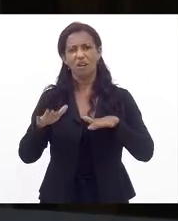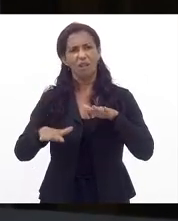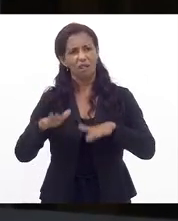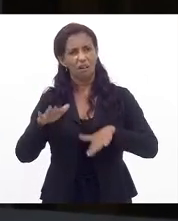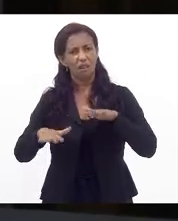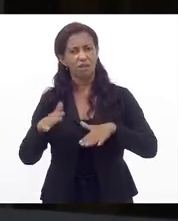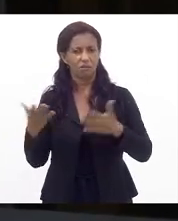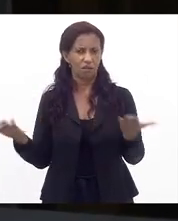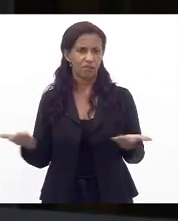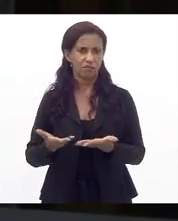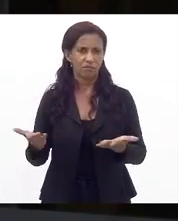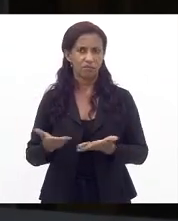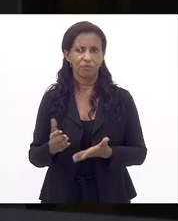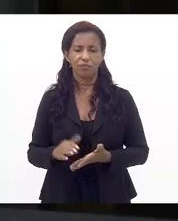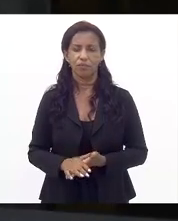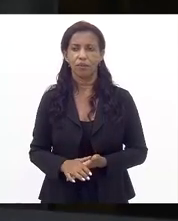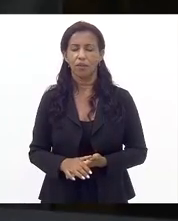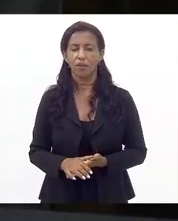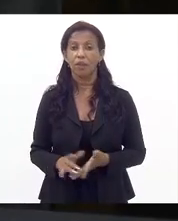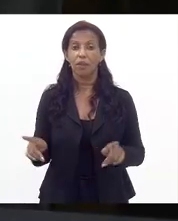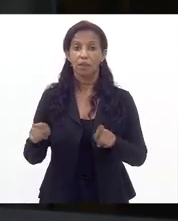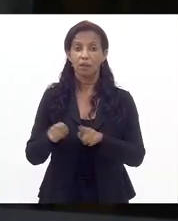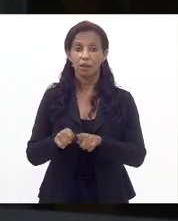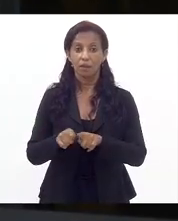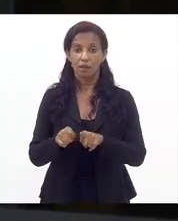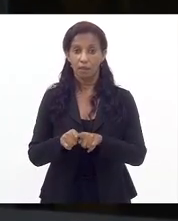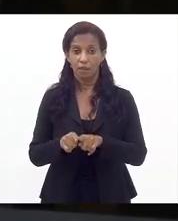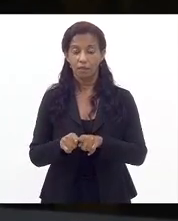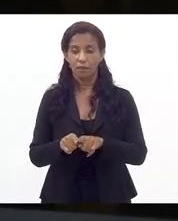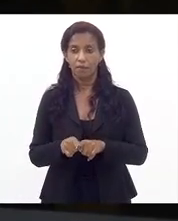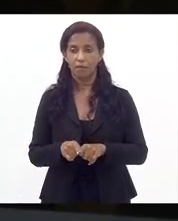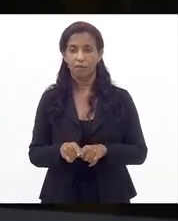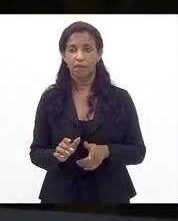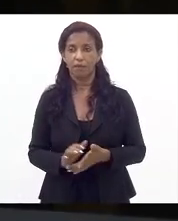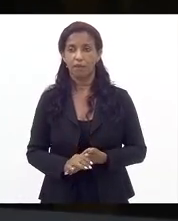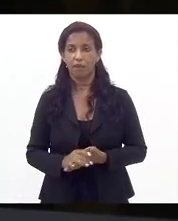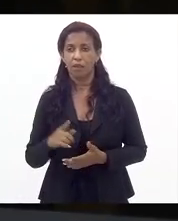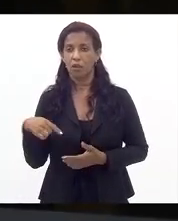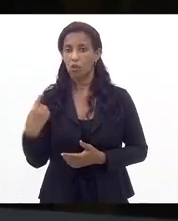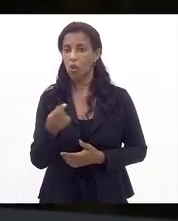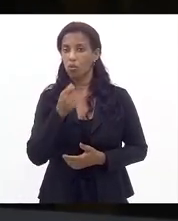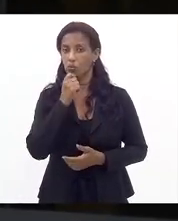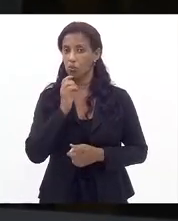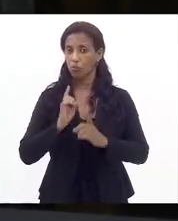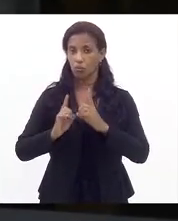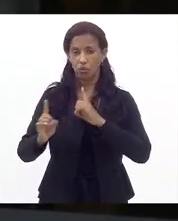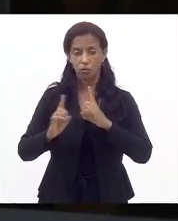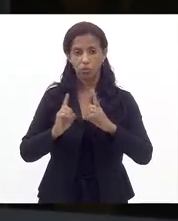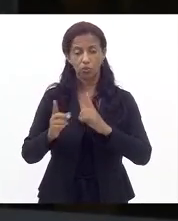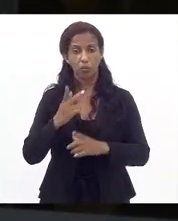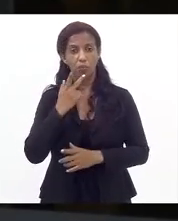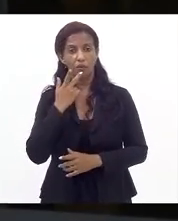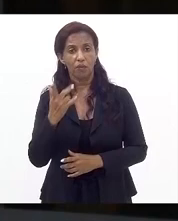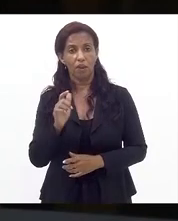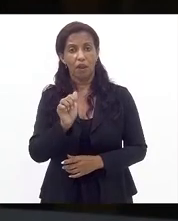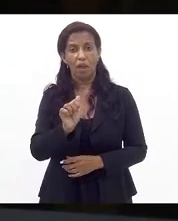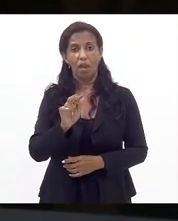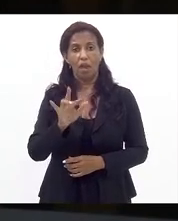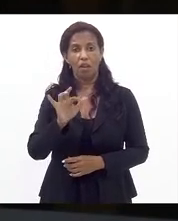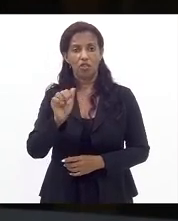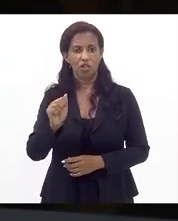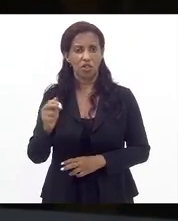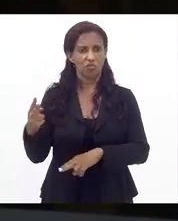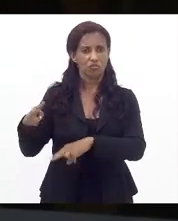razoável e na mais nos dias de hoje por outro lado coisa que nós não tem não temos discutido aqui mas eu podia citar por exemplo os agente